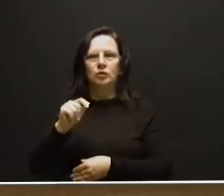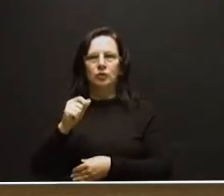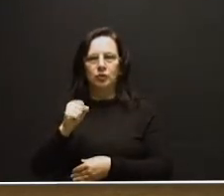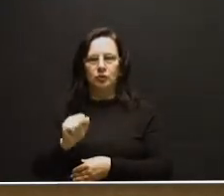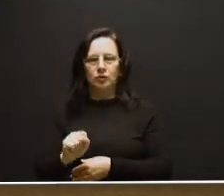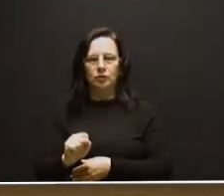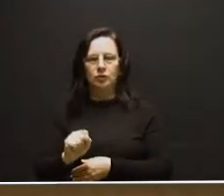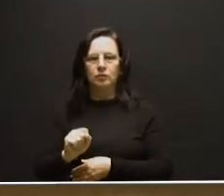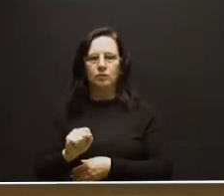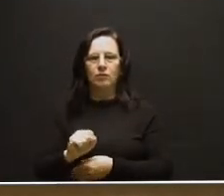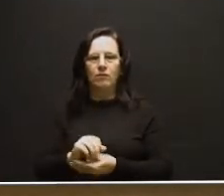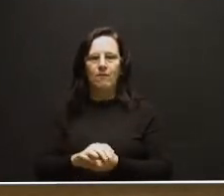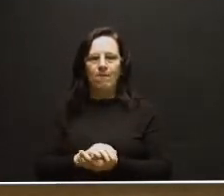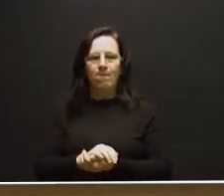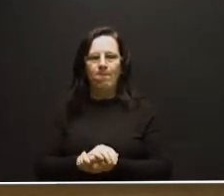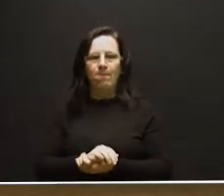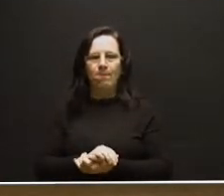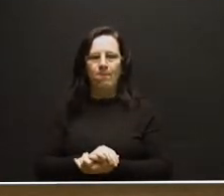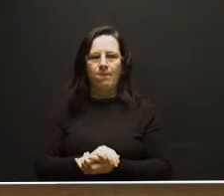feto